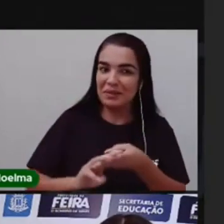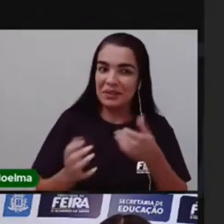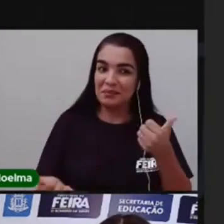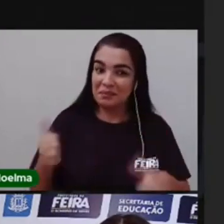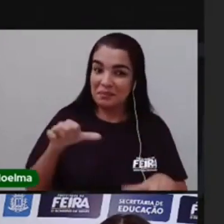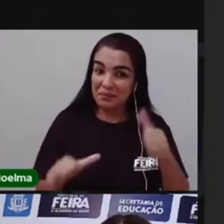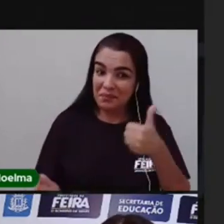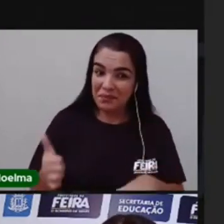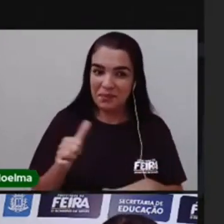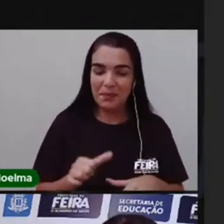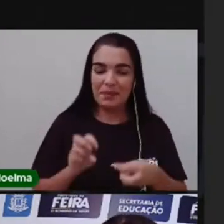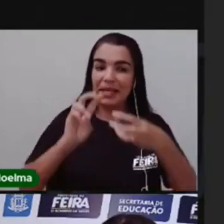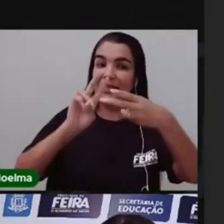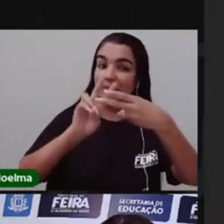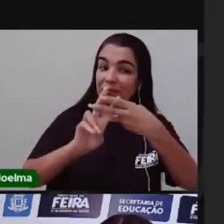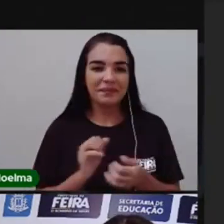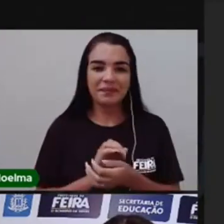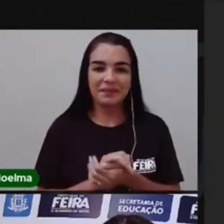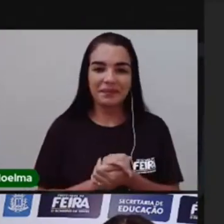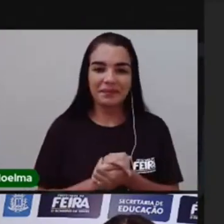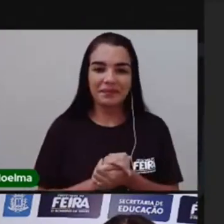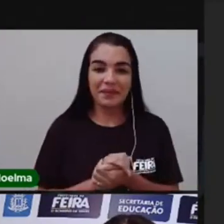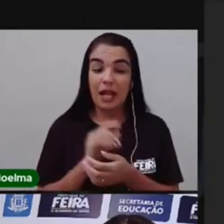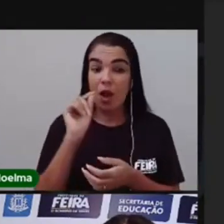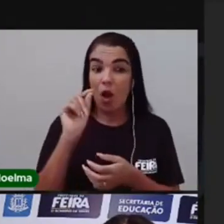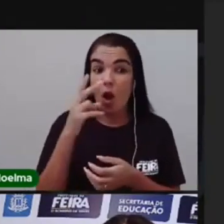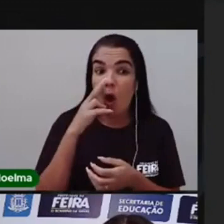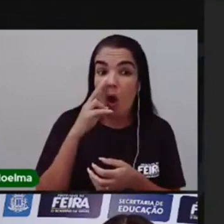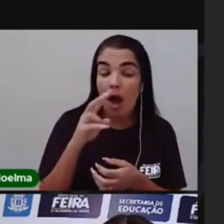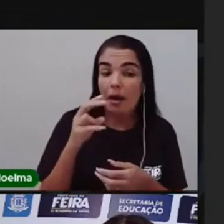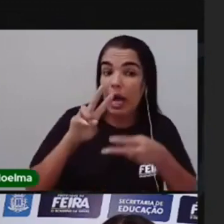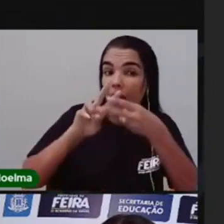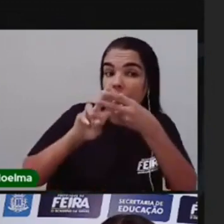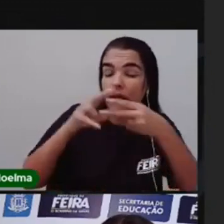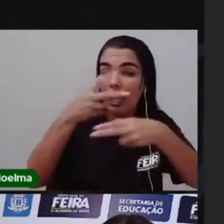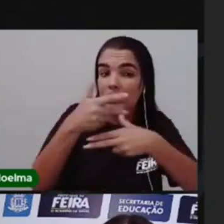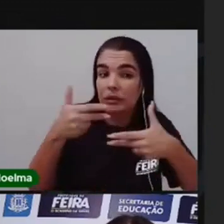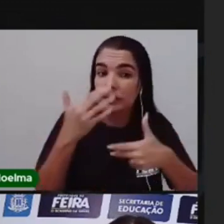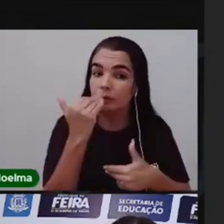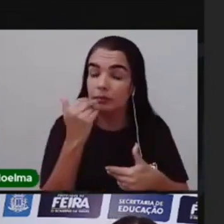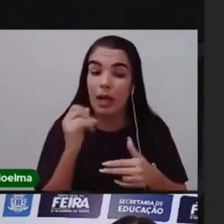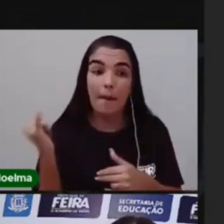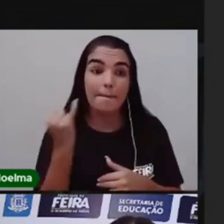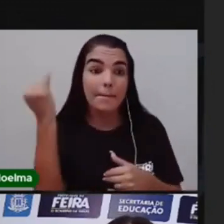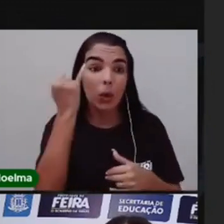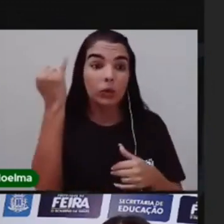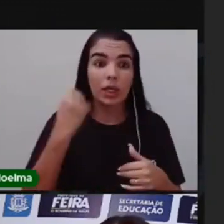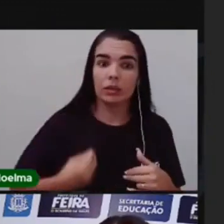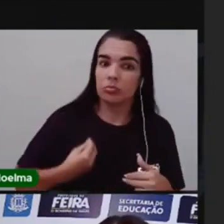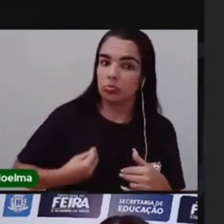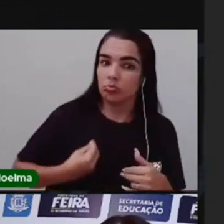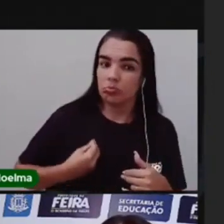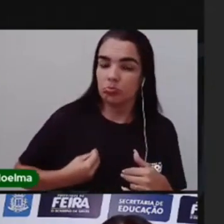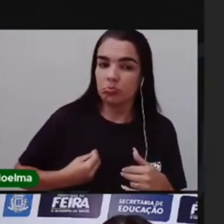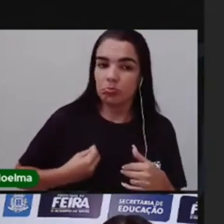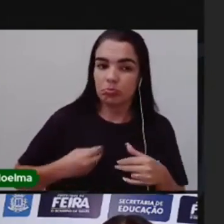Natureza, que é cadeia alimentar. Veja como a cadeia alimentar é importante para a sobrevivência das espécies